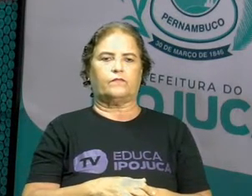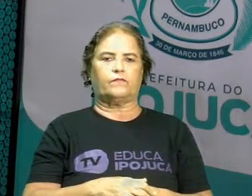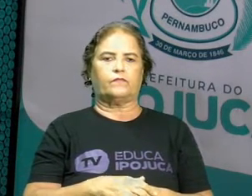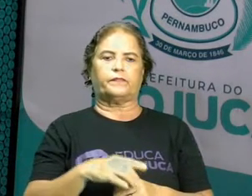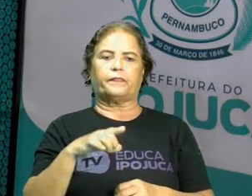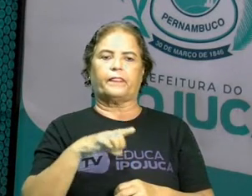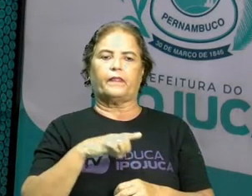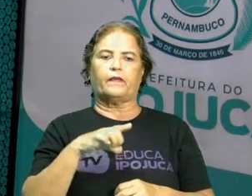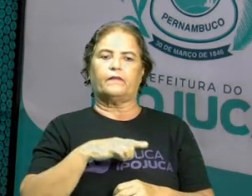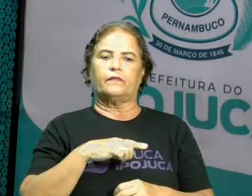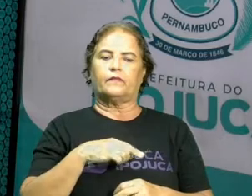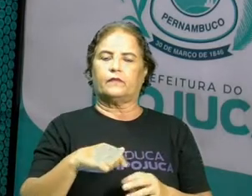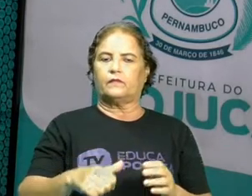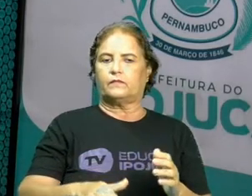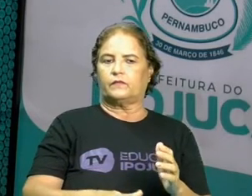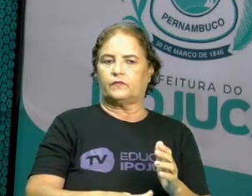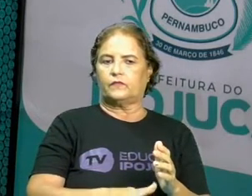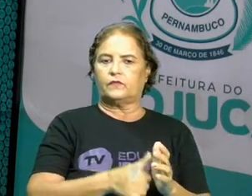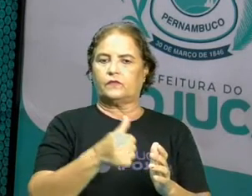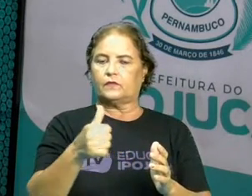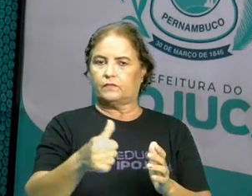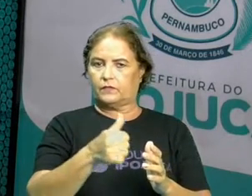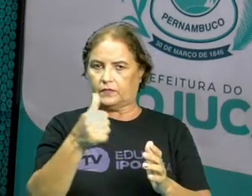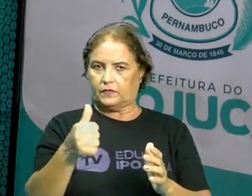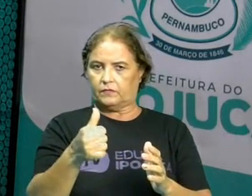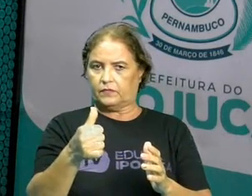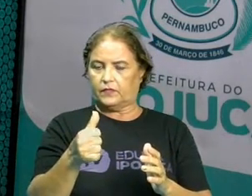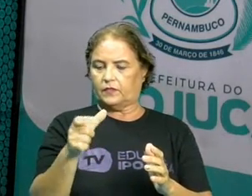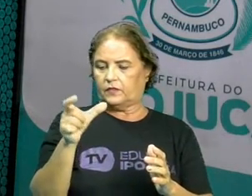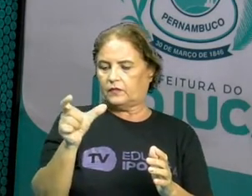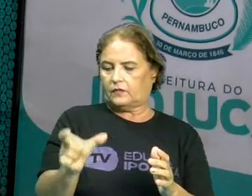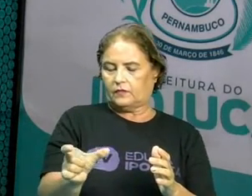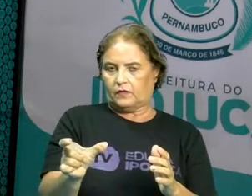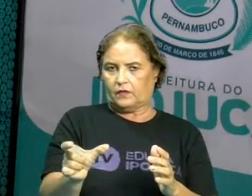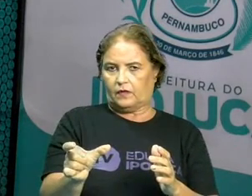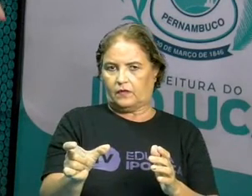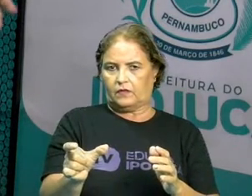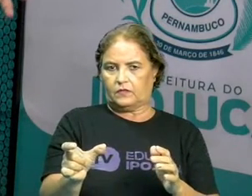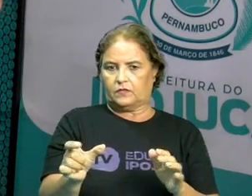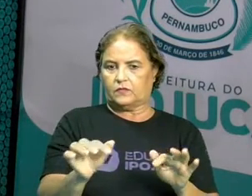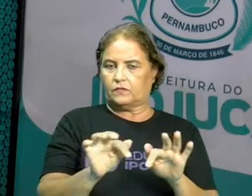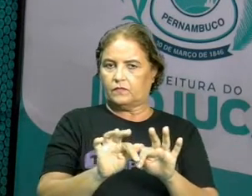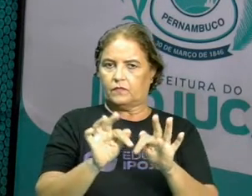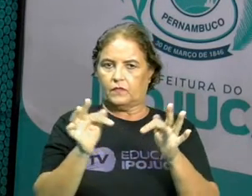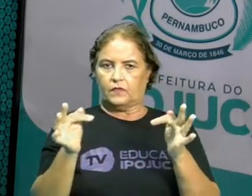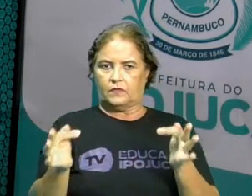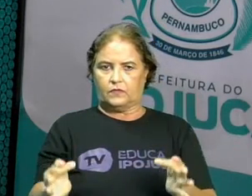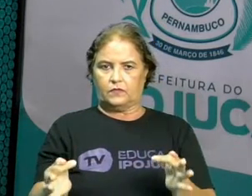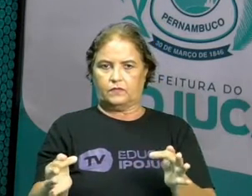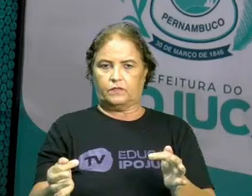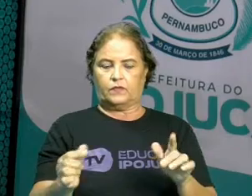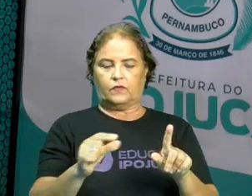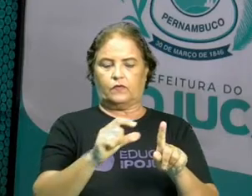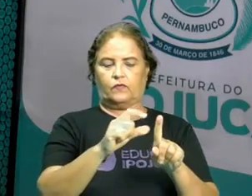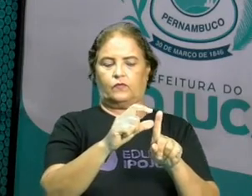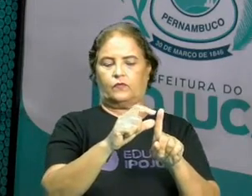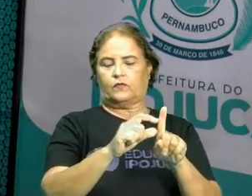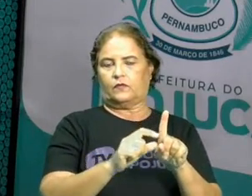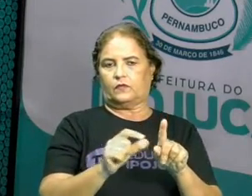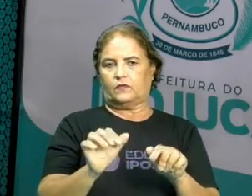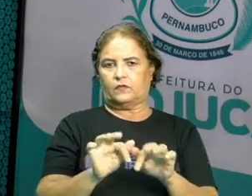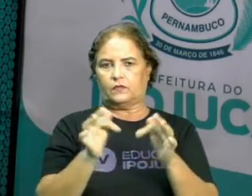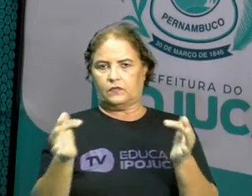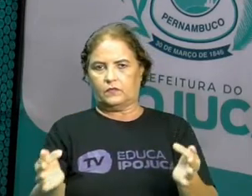Temos aqui a primeira classe, a classe das unidades simples, ou classe das unidades, formada